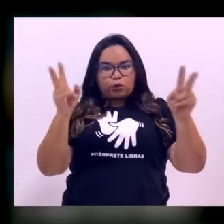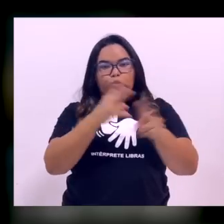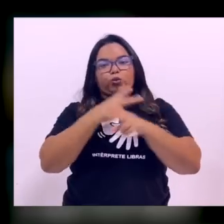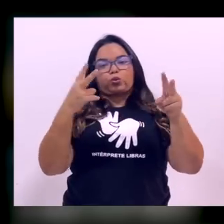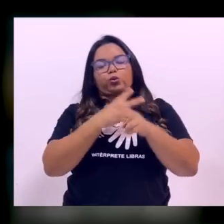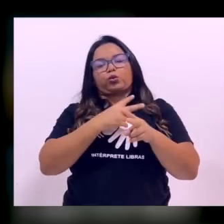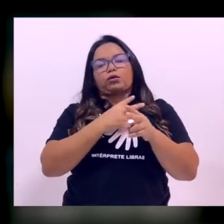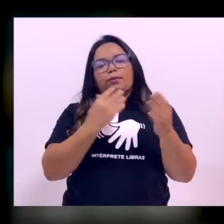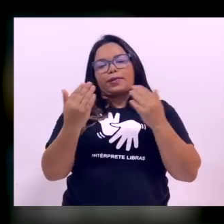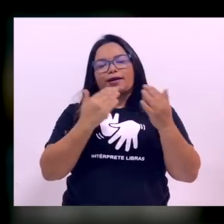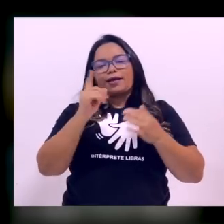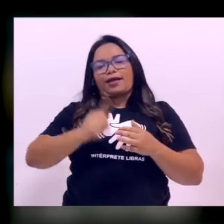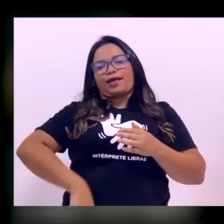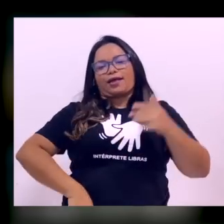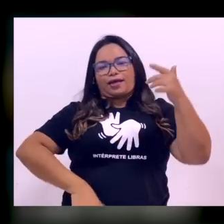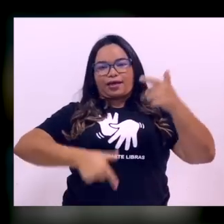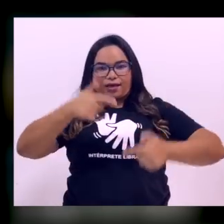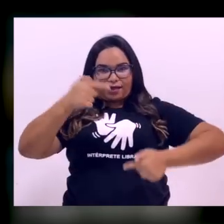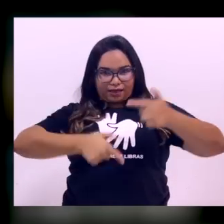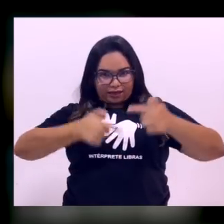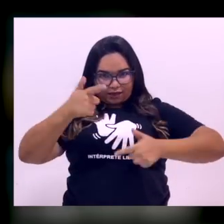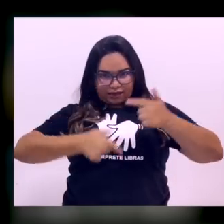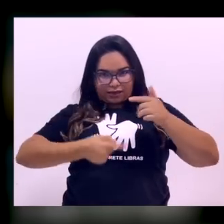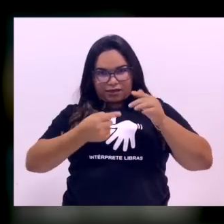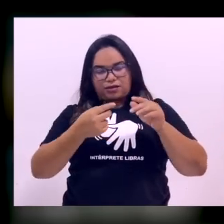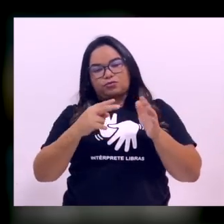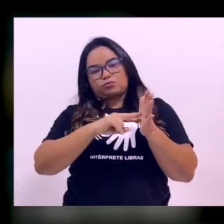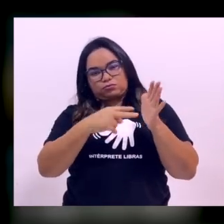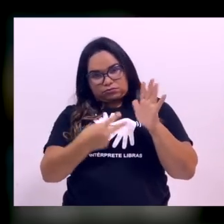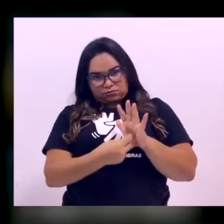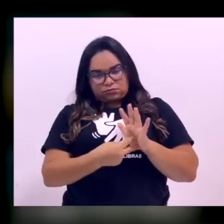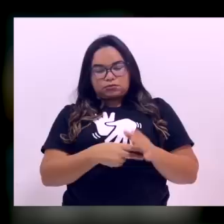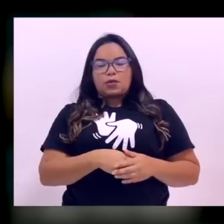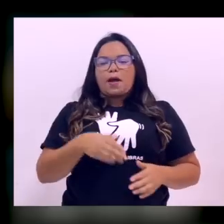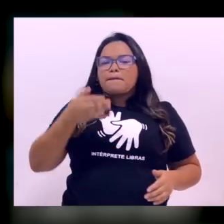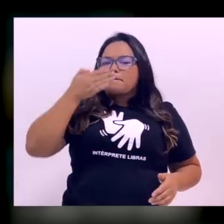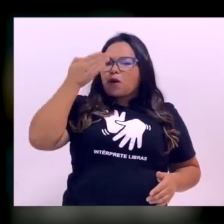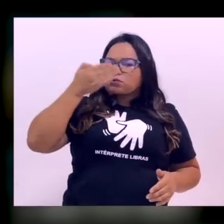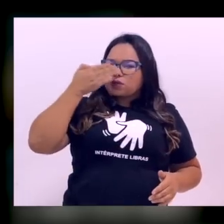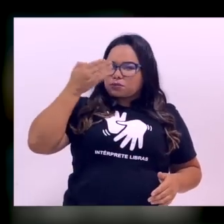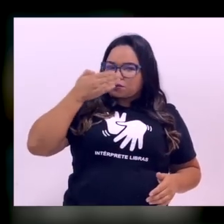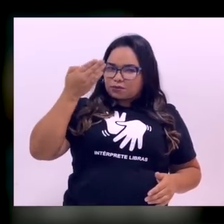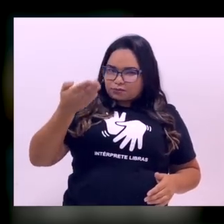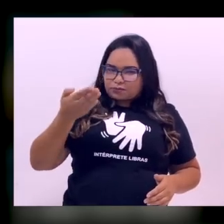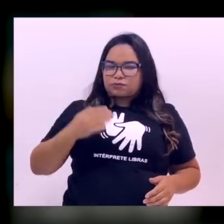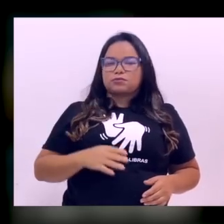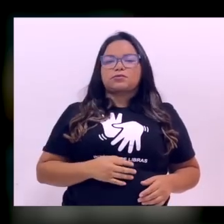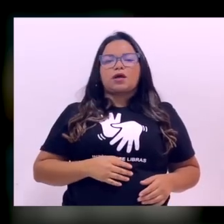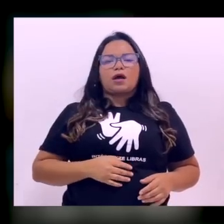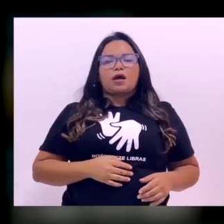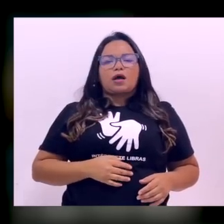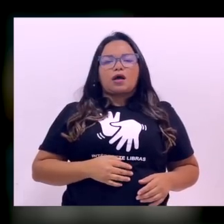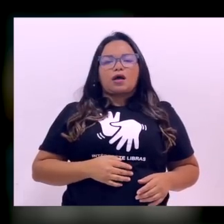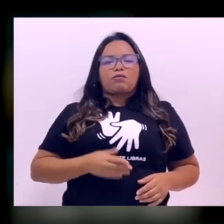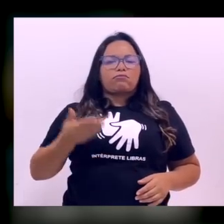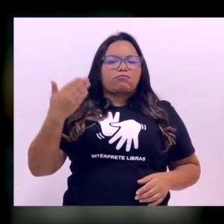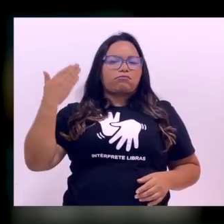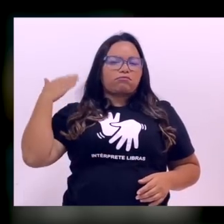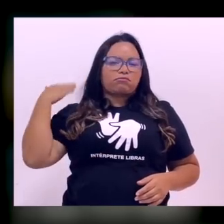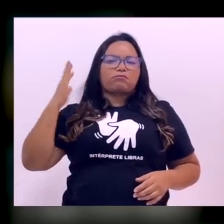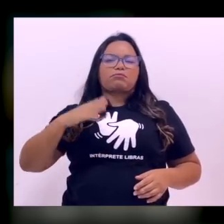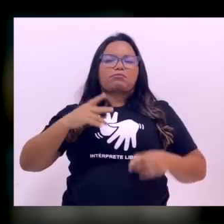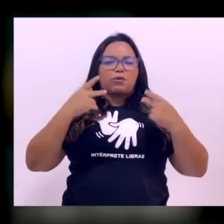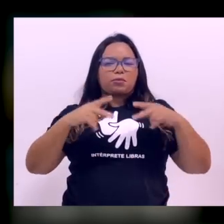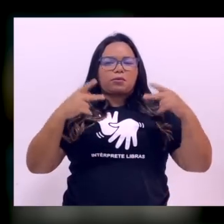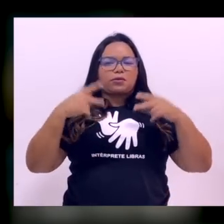na Bíblia. Agora, será que isso tem um sentido profético? A prostituição. Eu pergunto, quantos sermões